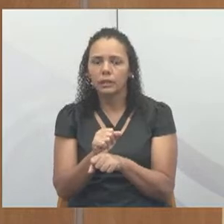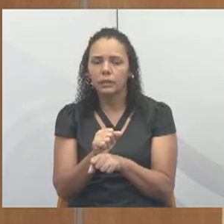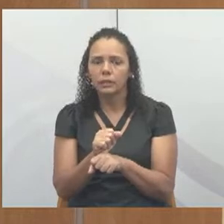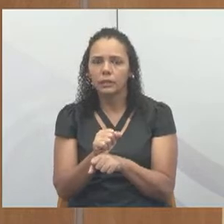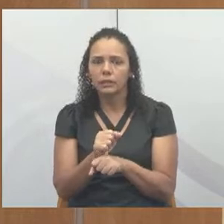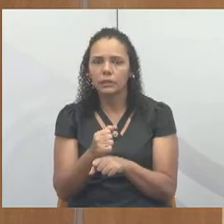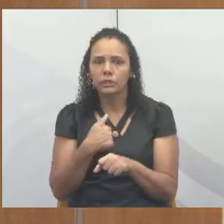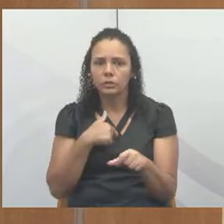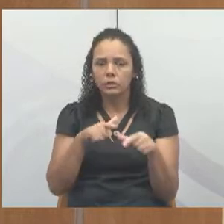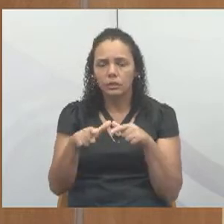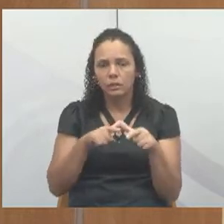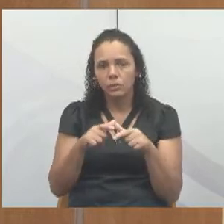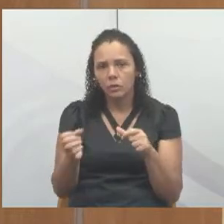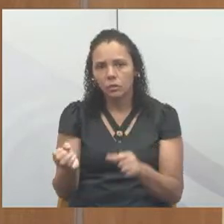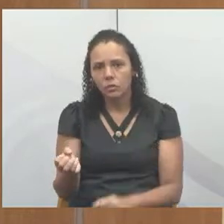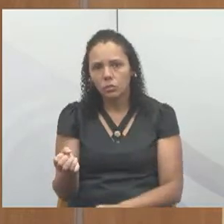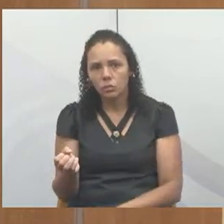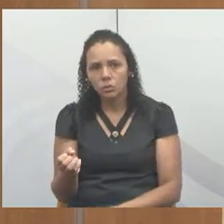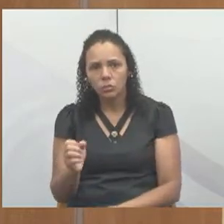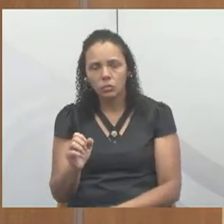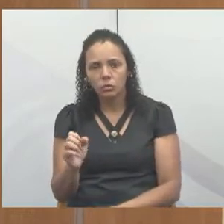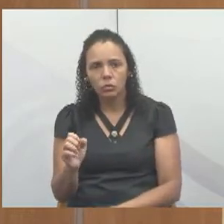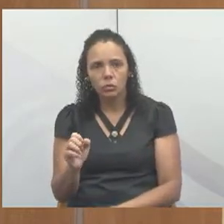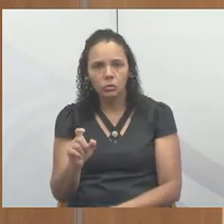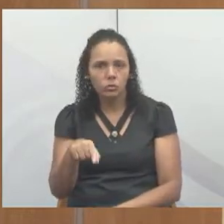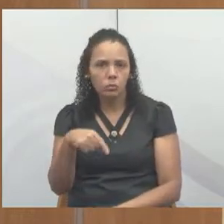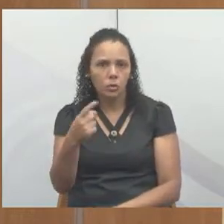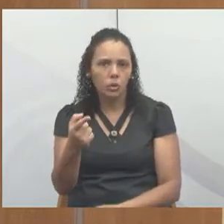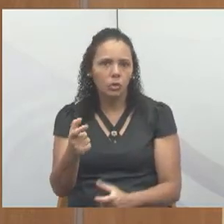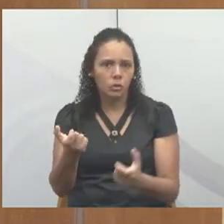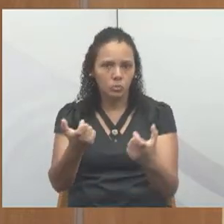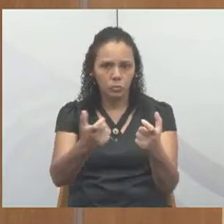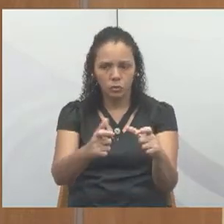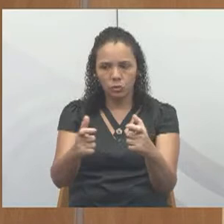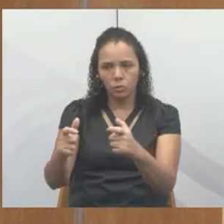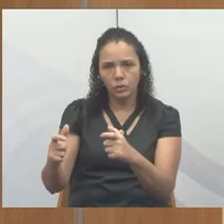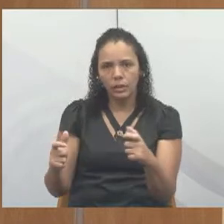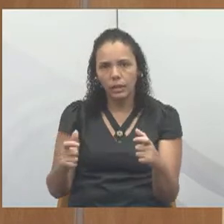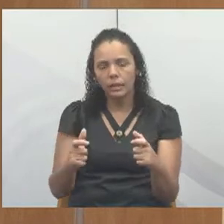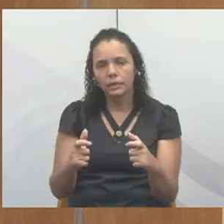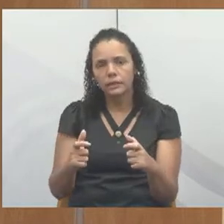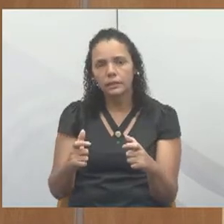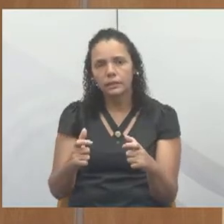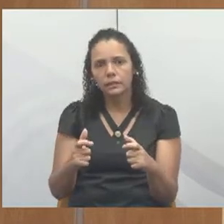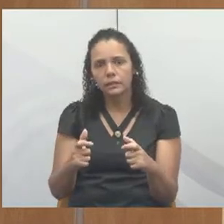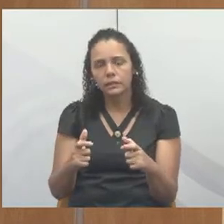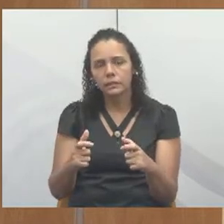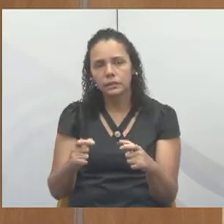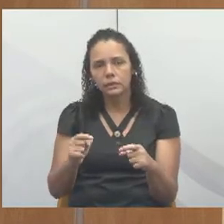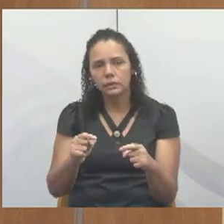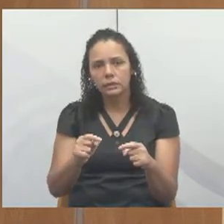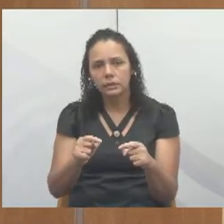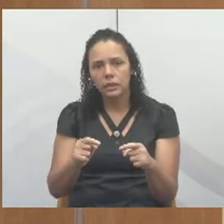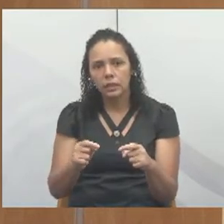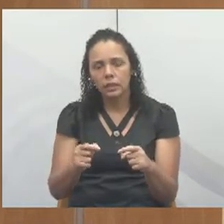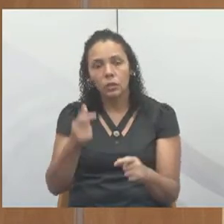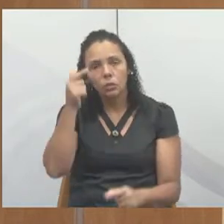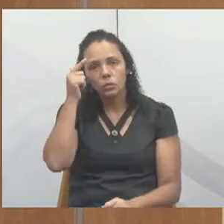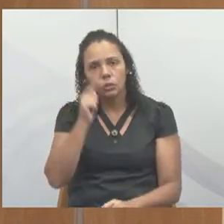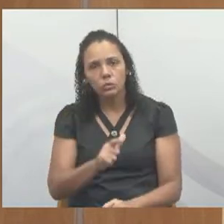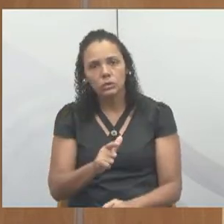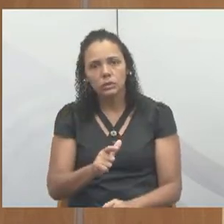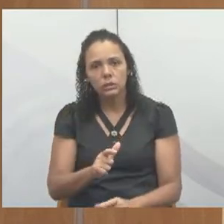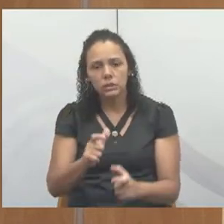que os próximos loteamentos deixem áreas institucionais deste tamanho, para que a gente possa ter áreas